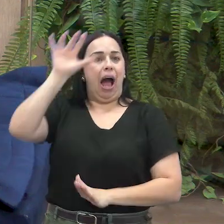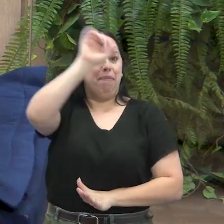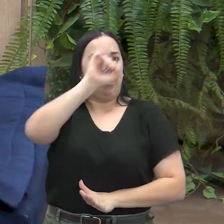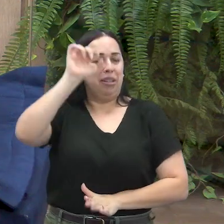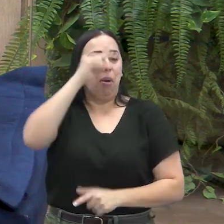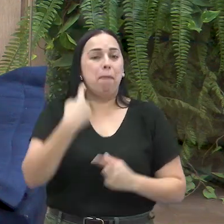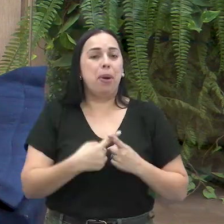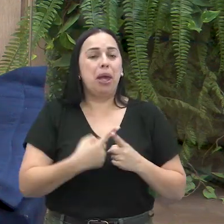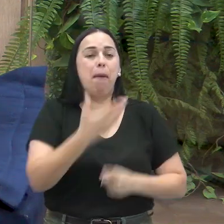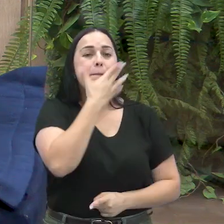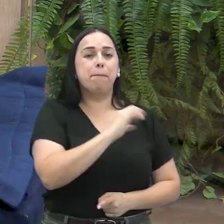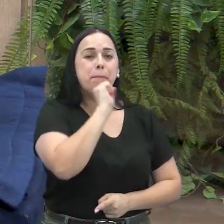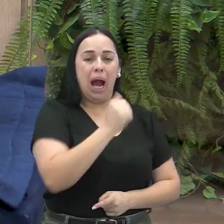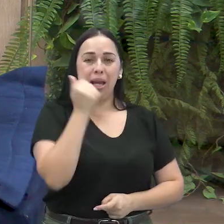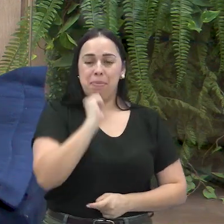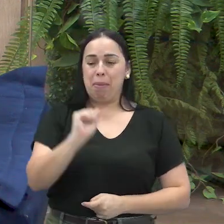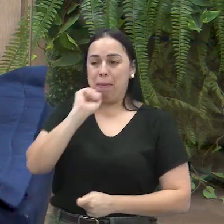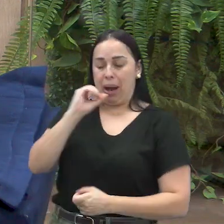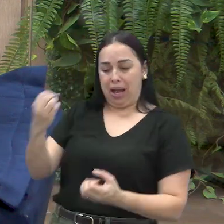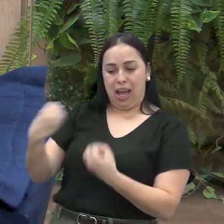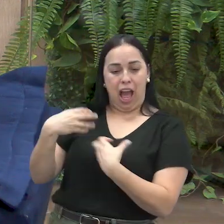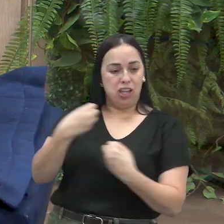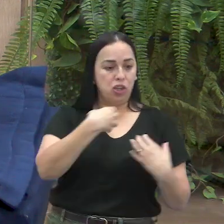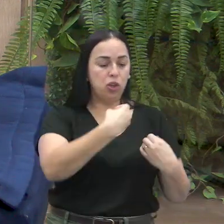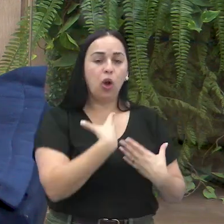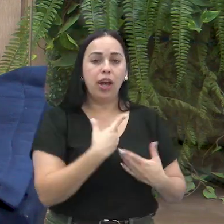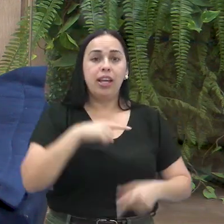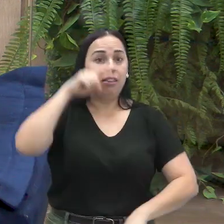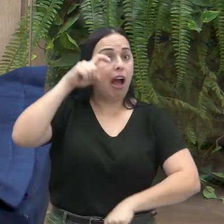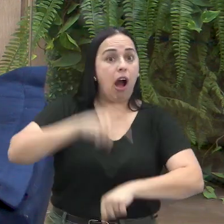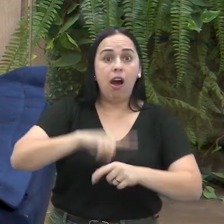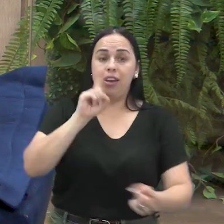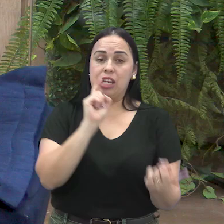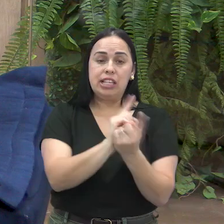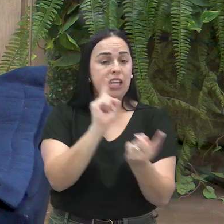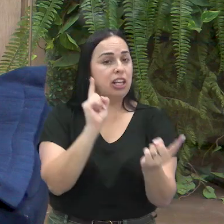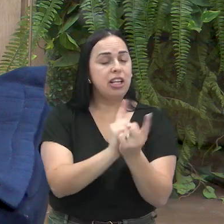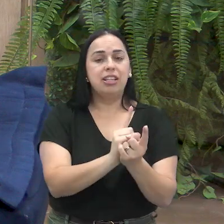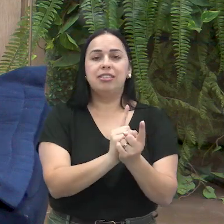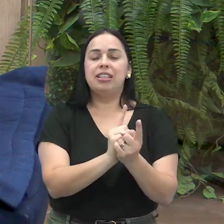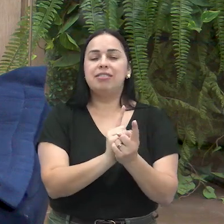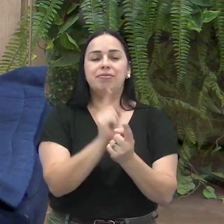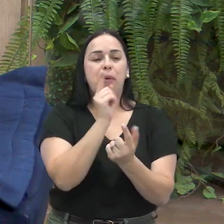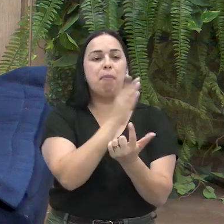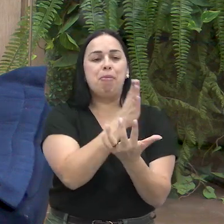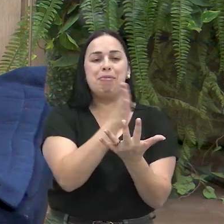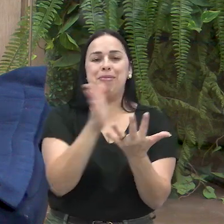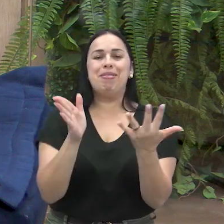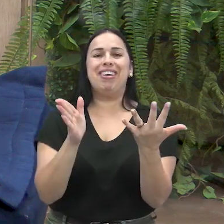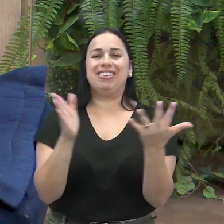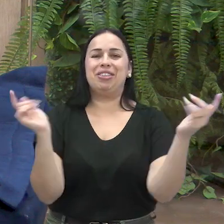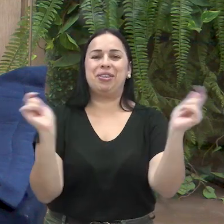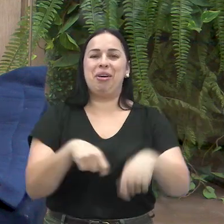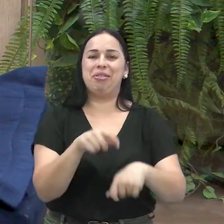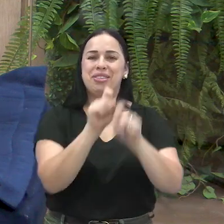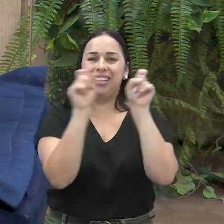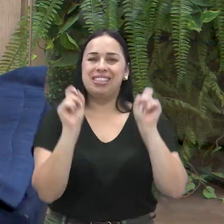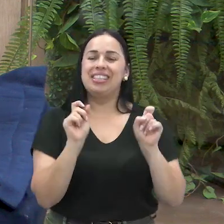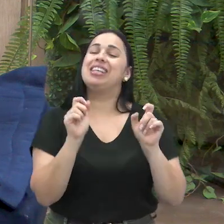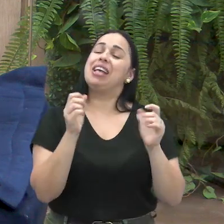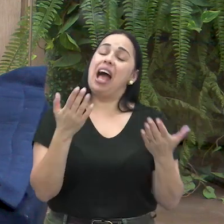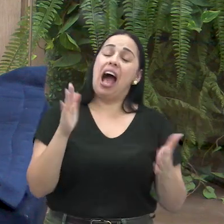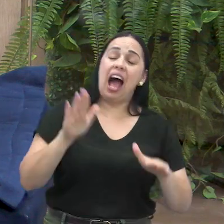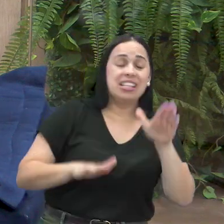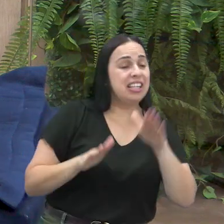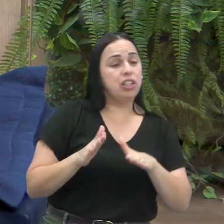ensinamento social vindo dos pais, você reflete isso no atendimento. Você tem o compromisso de atender todos que te procuram.